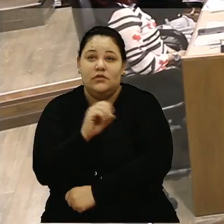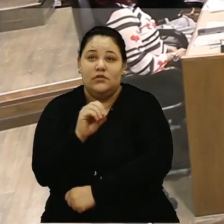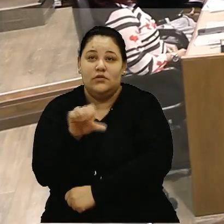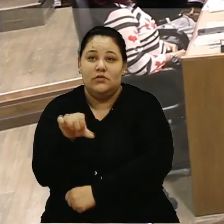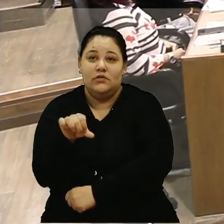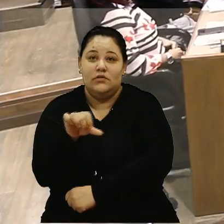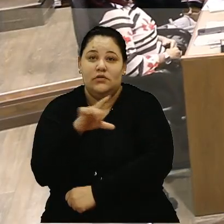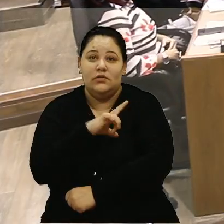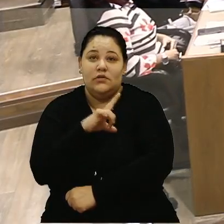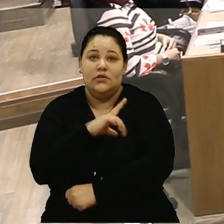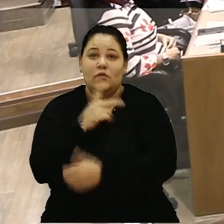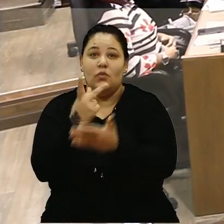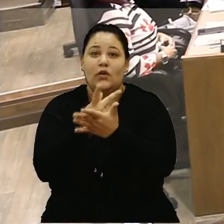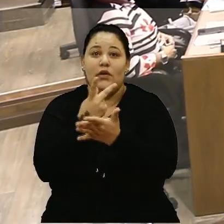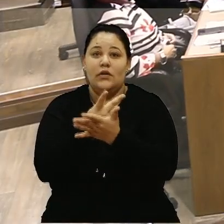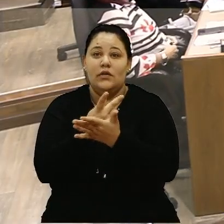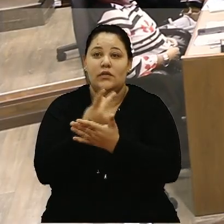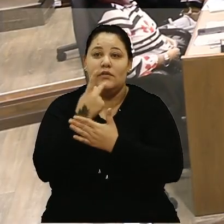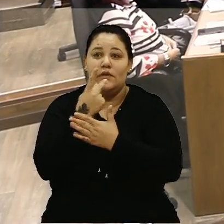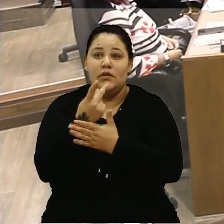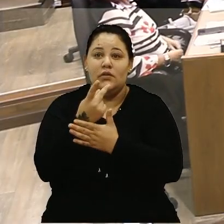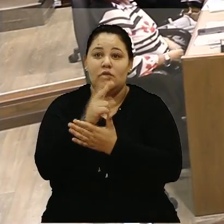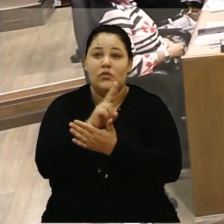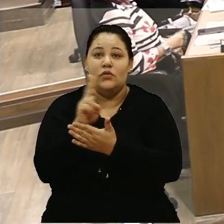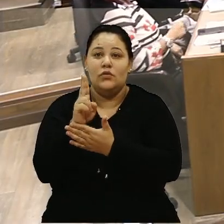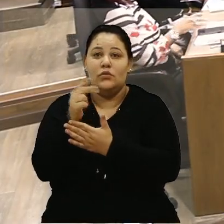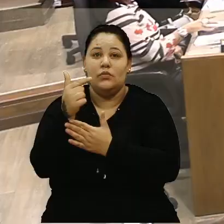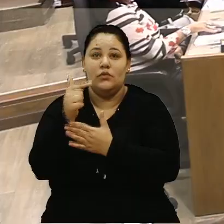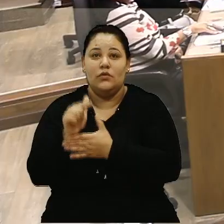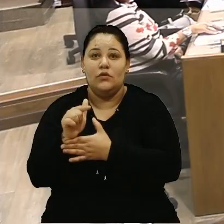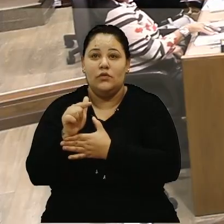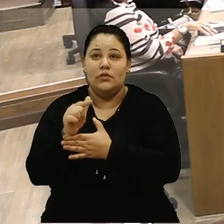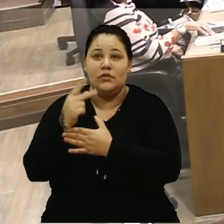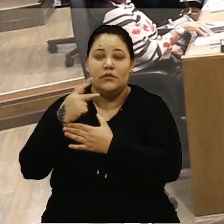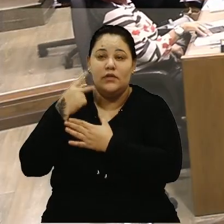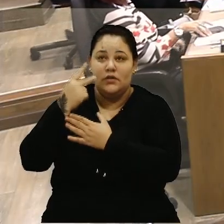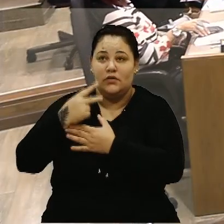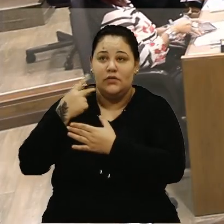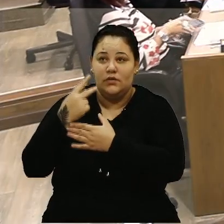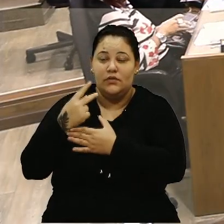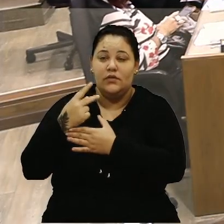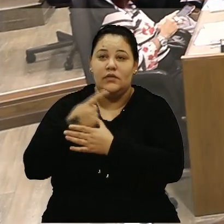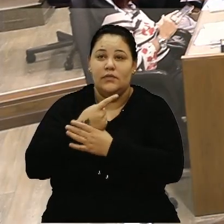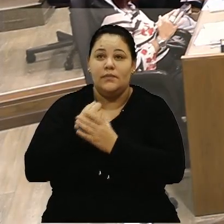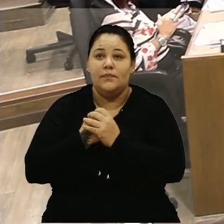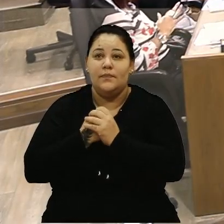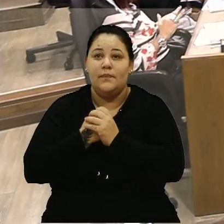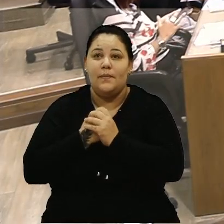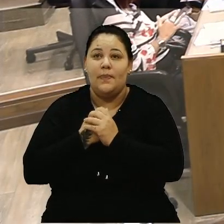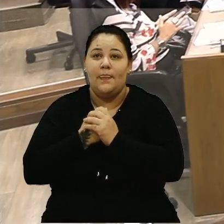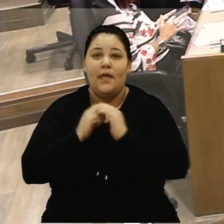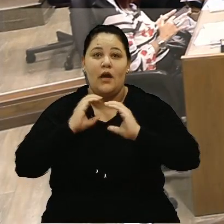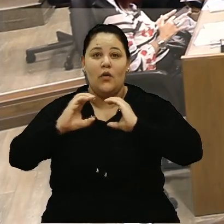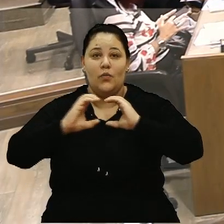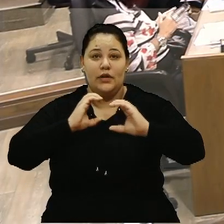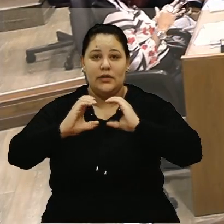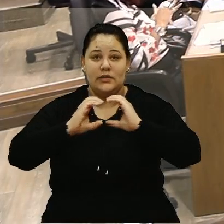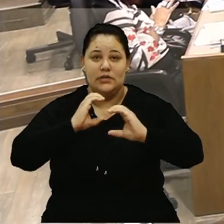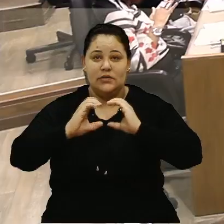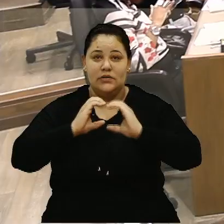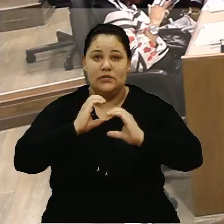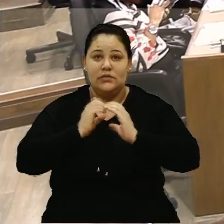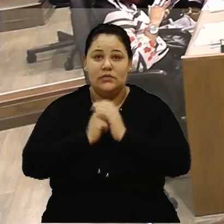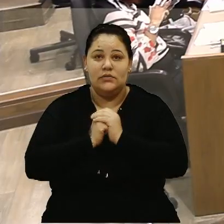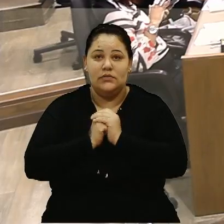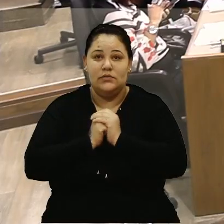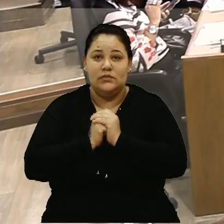erro ali na televisão, tá dizendo o nome de outra vereadora pro vereador Rafael Bueno aqui. Ótimo, vamos, equipe de comunicação que Não tem isso,